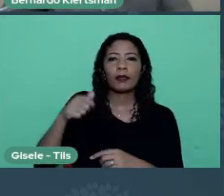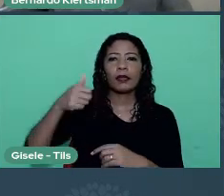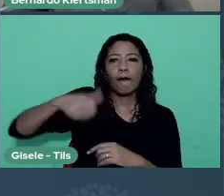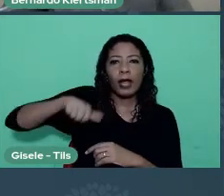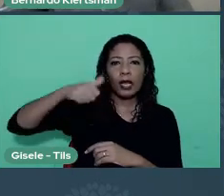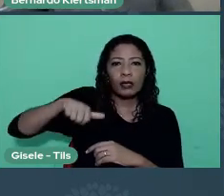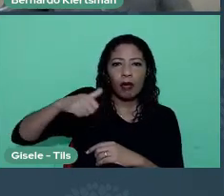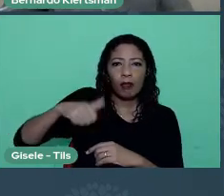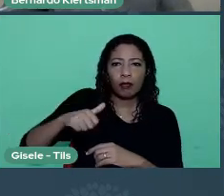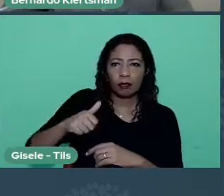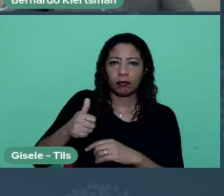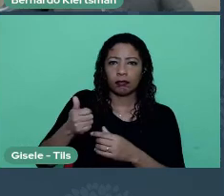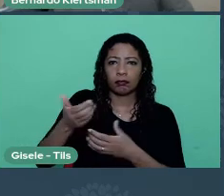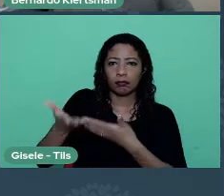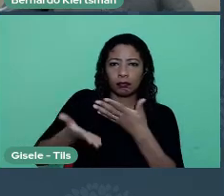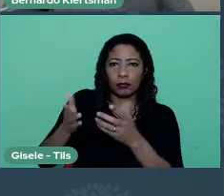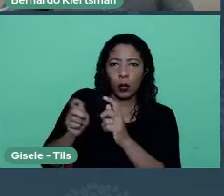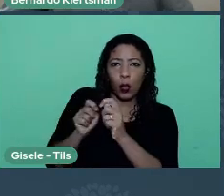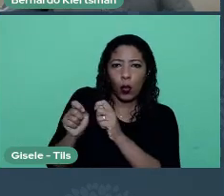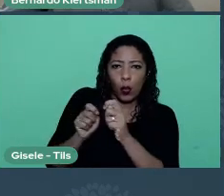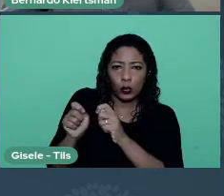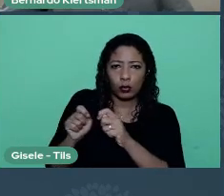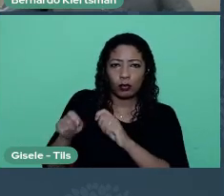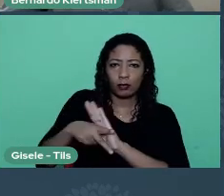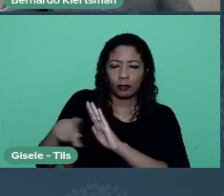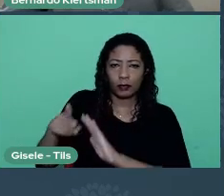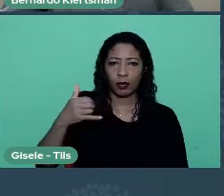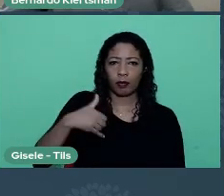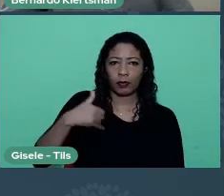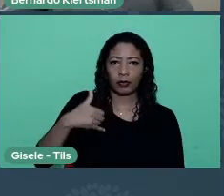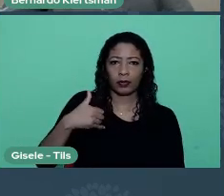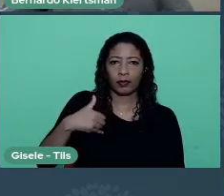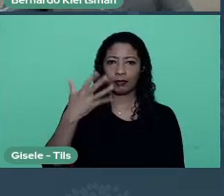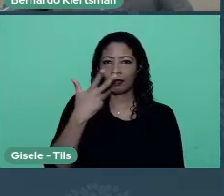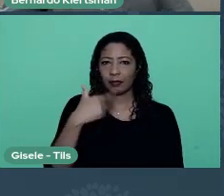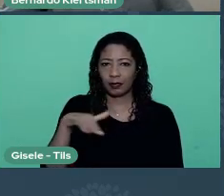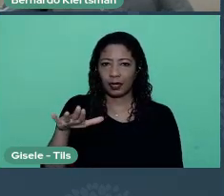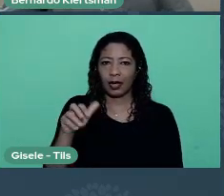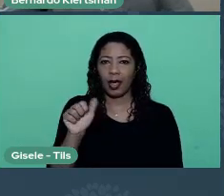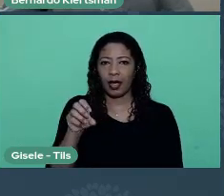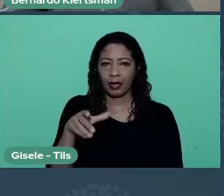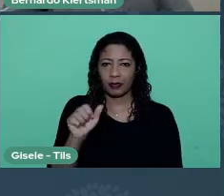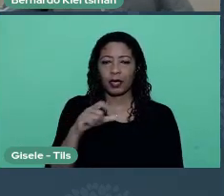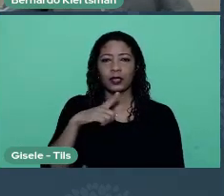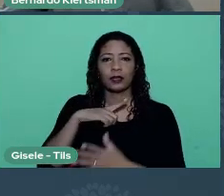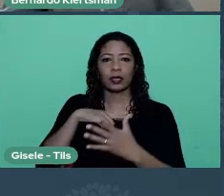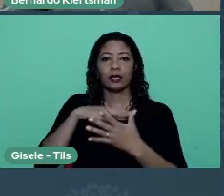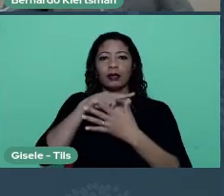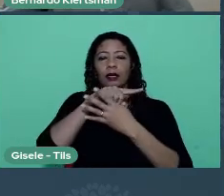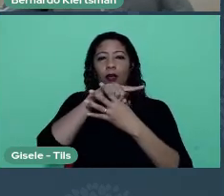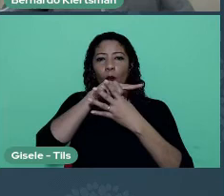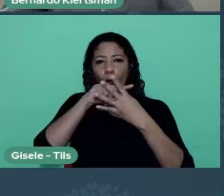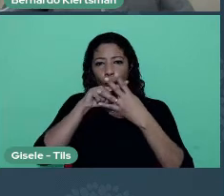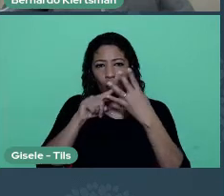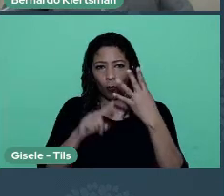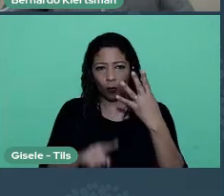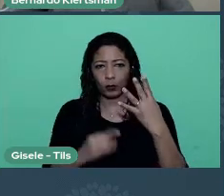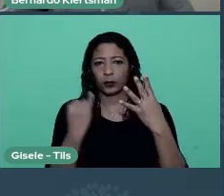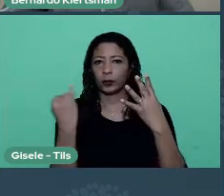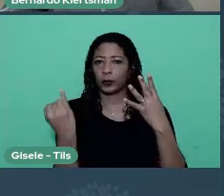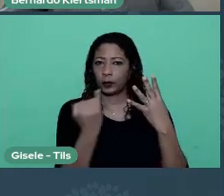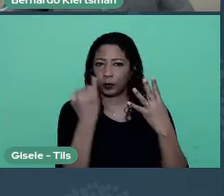uma criança asmática. Então, você tem aqui, são 4 questões que são importantes